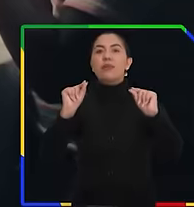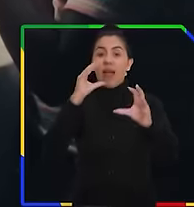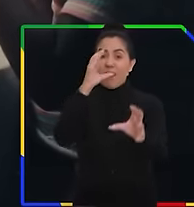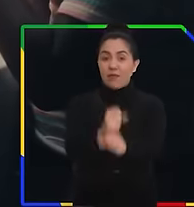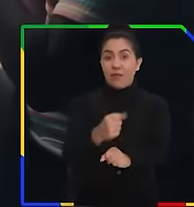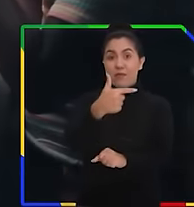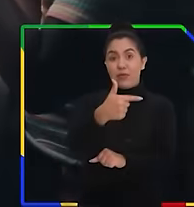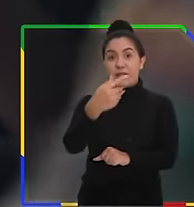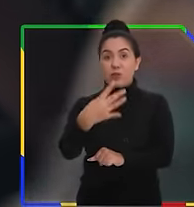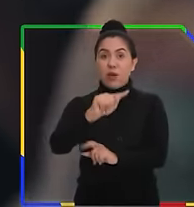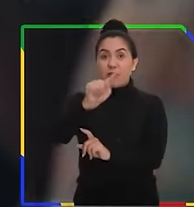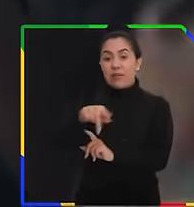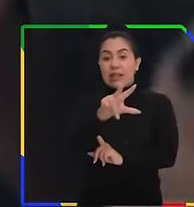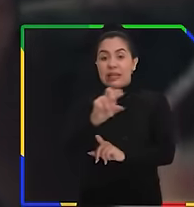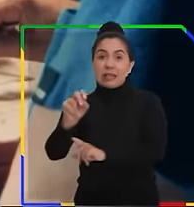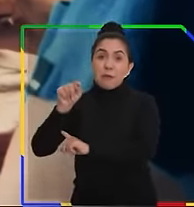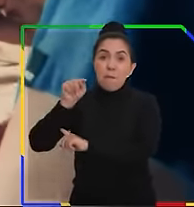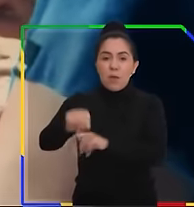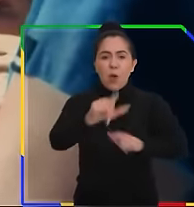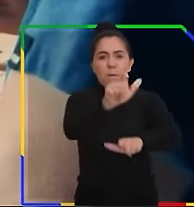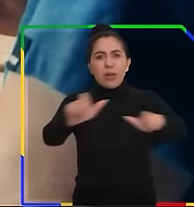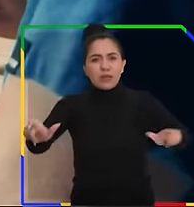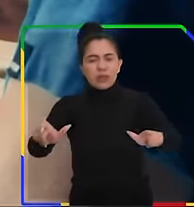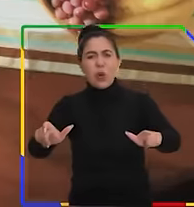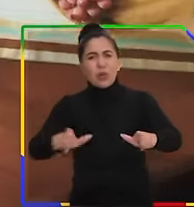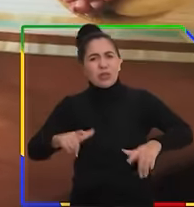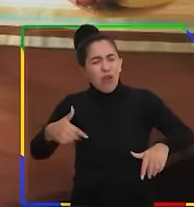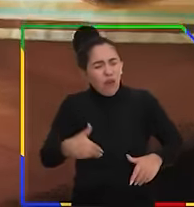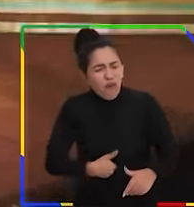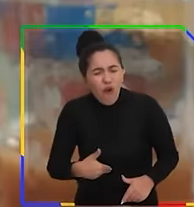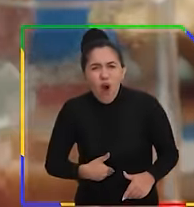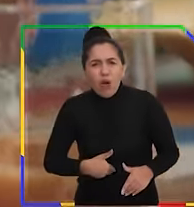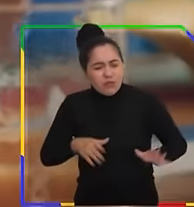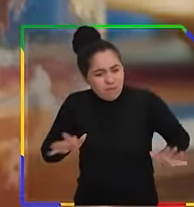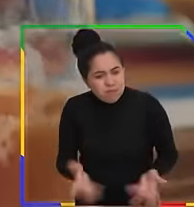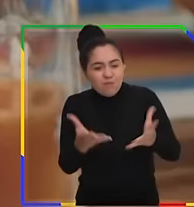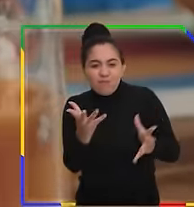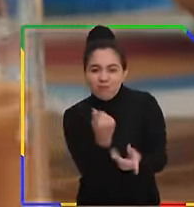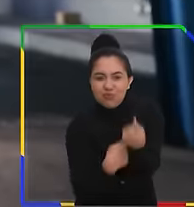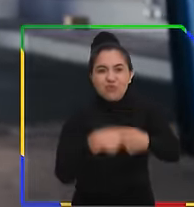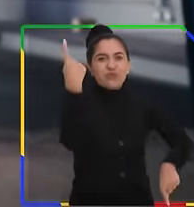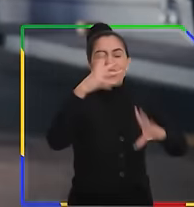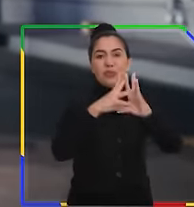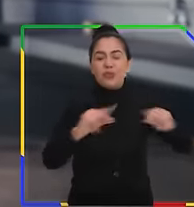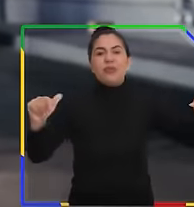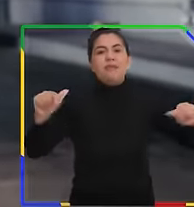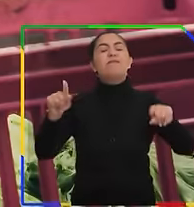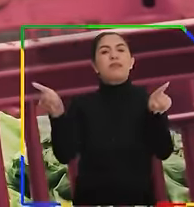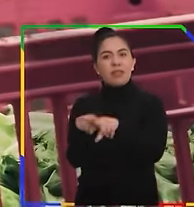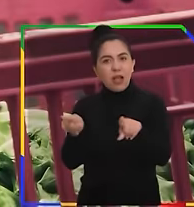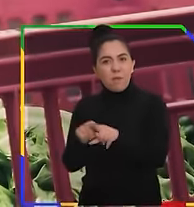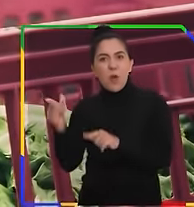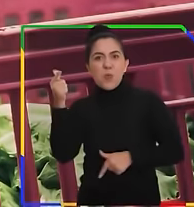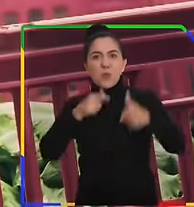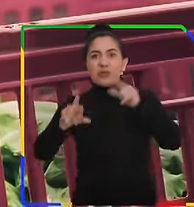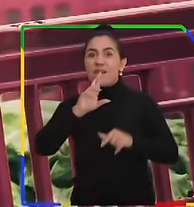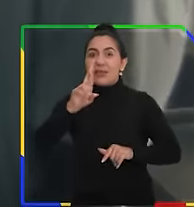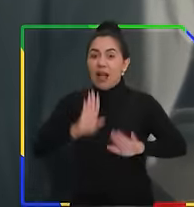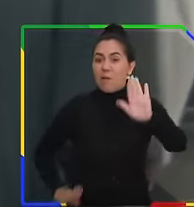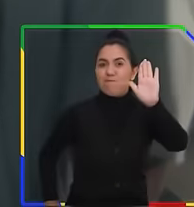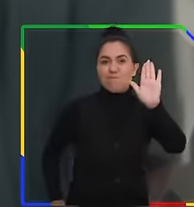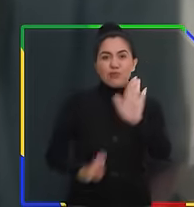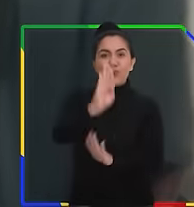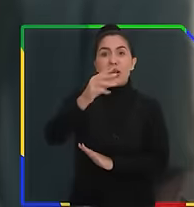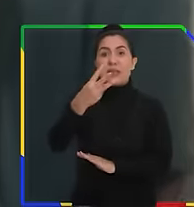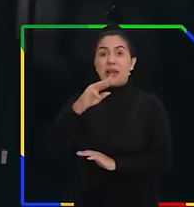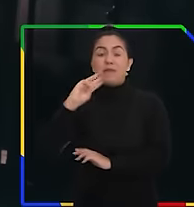a retirada de 24 milhões e 500 mil pessoas do pesadelo da fome. Por isso, comemoramos a criação